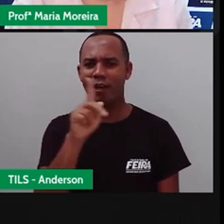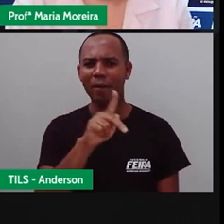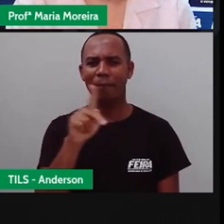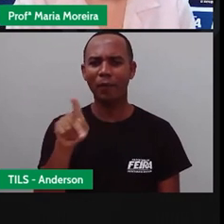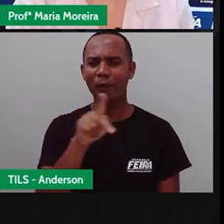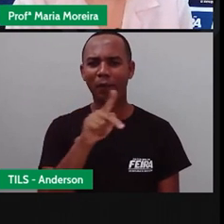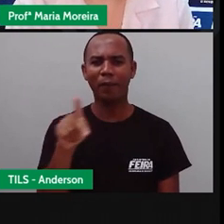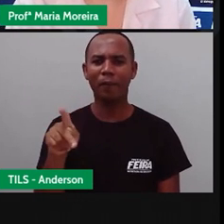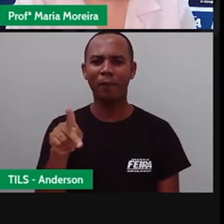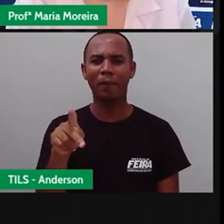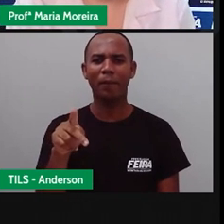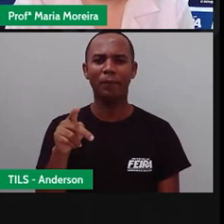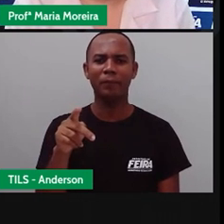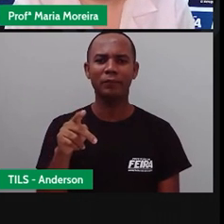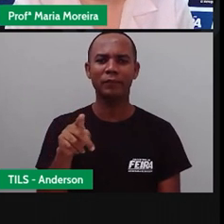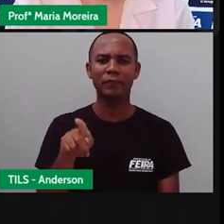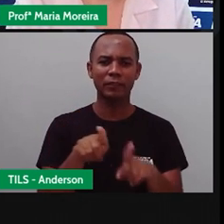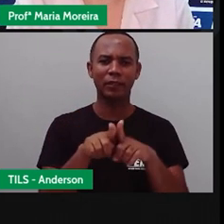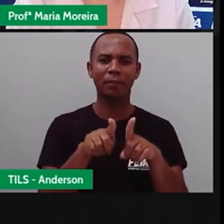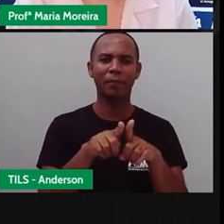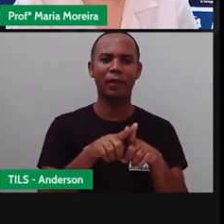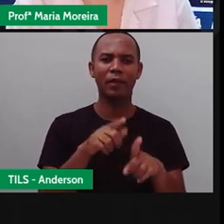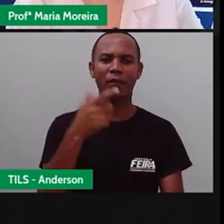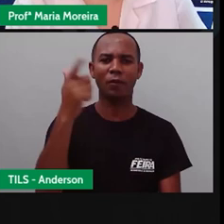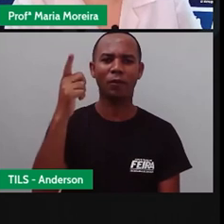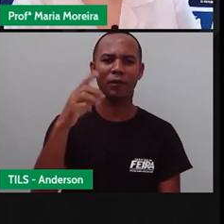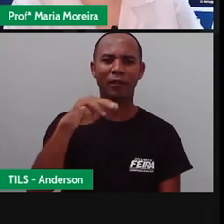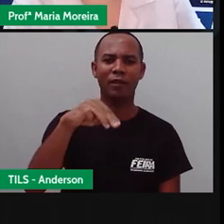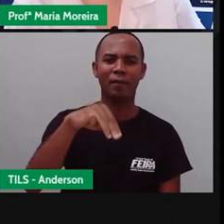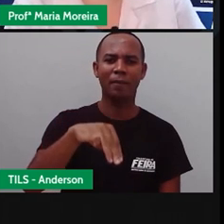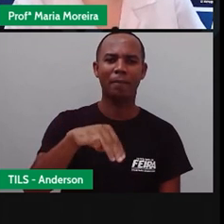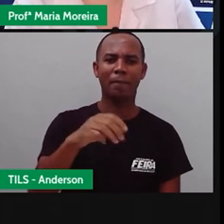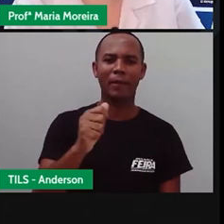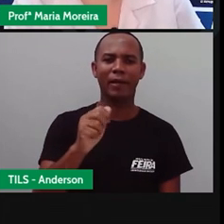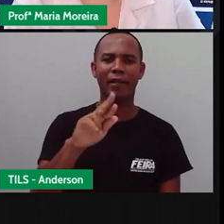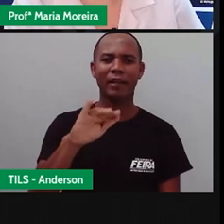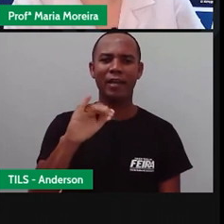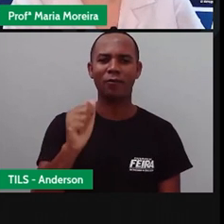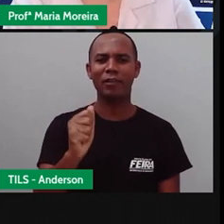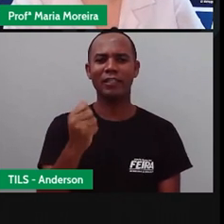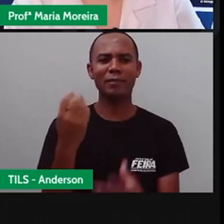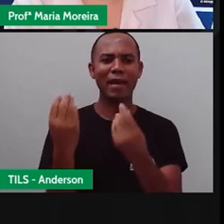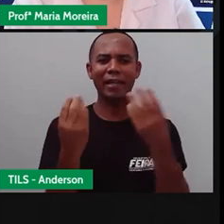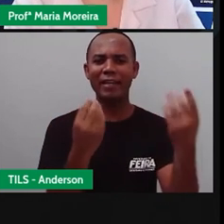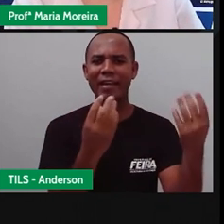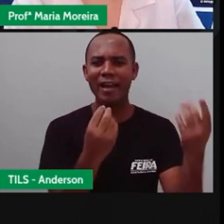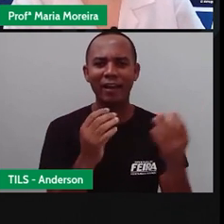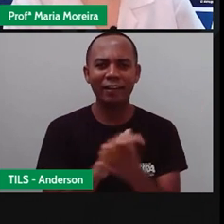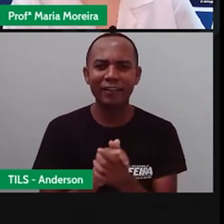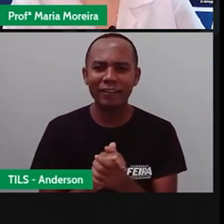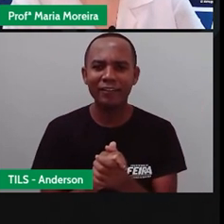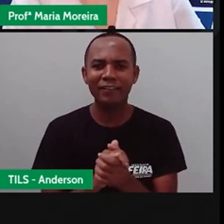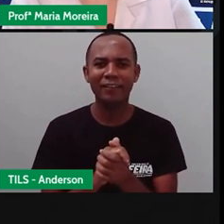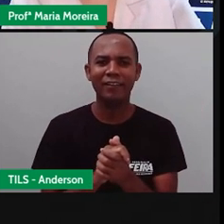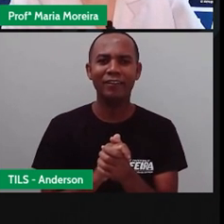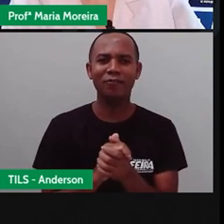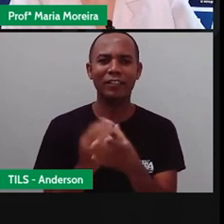dia Maria Eunice Santana Ferreira bom dia para Maria bom dia Júlia